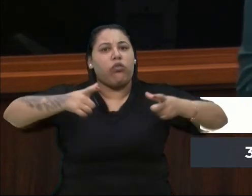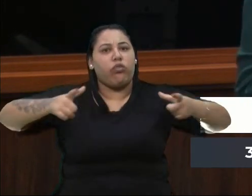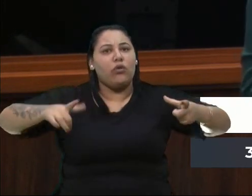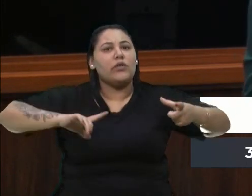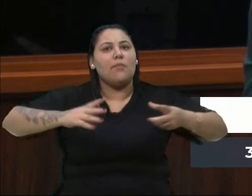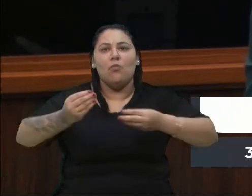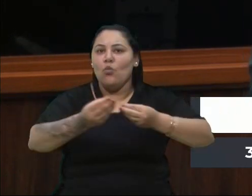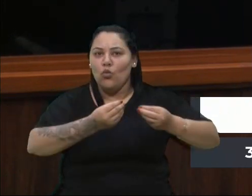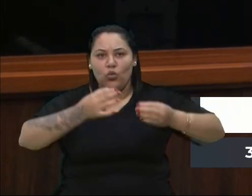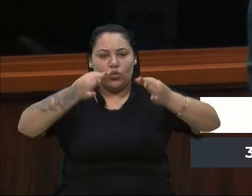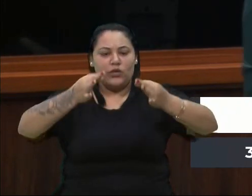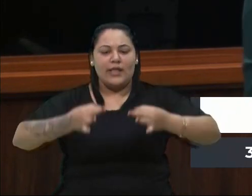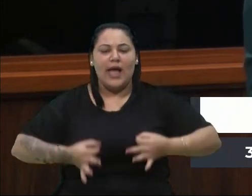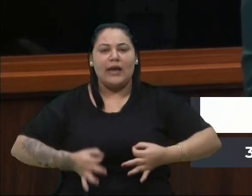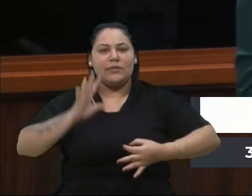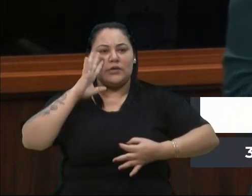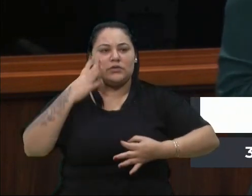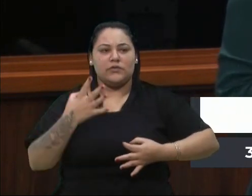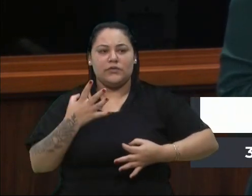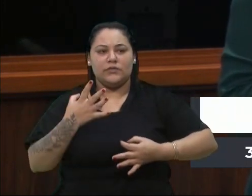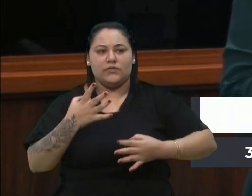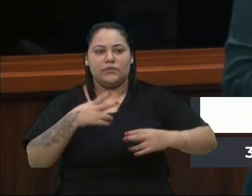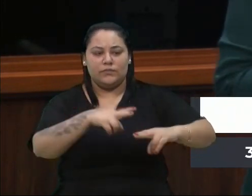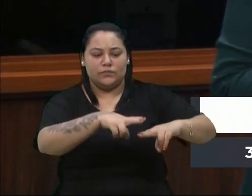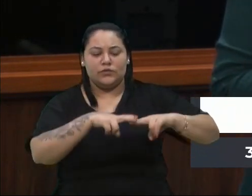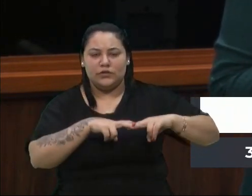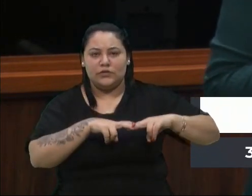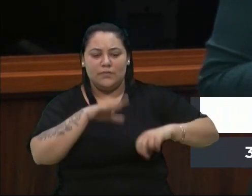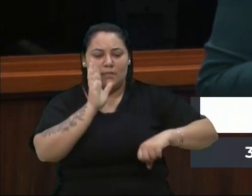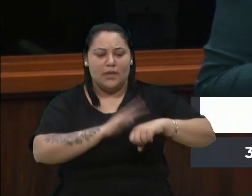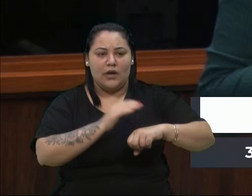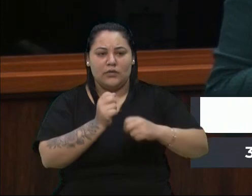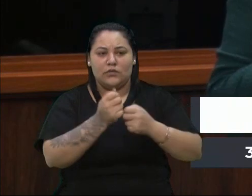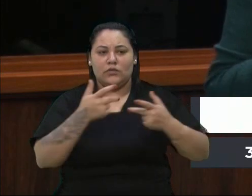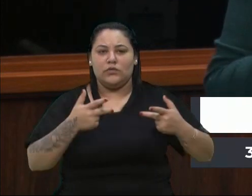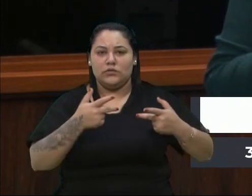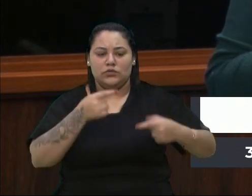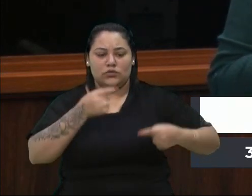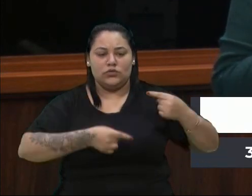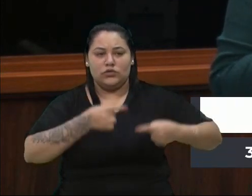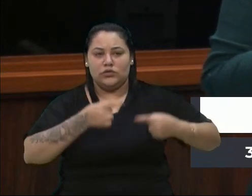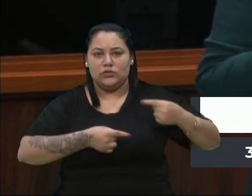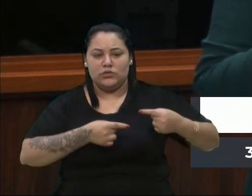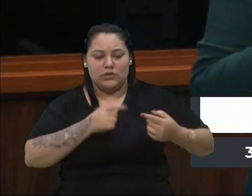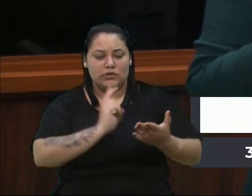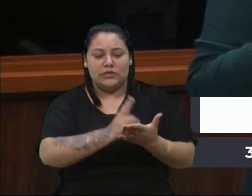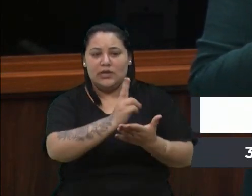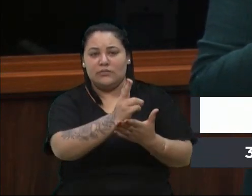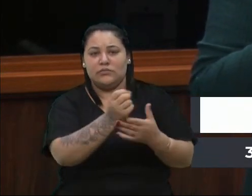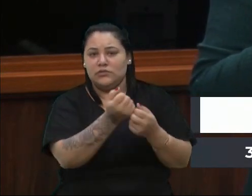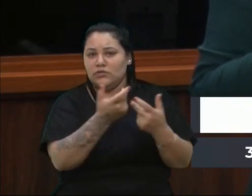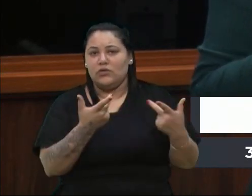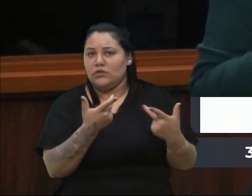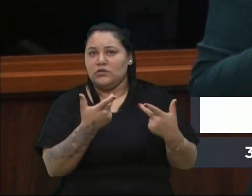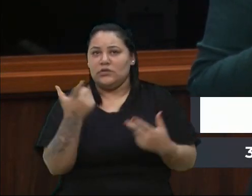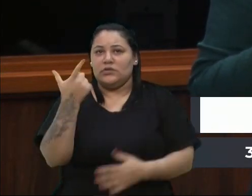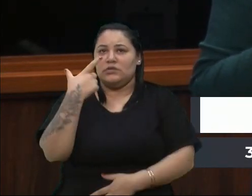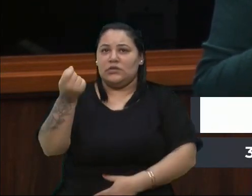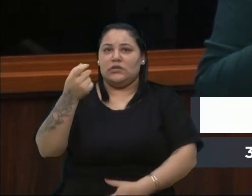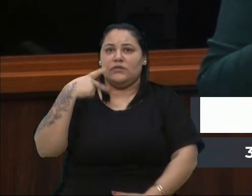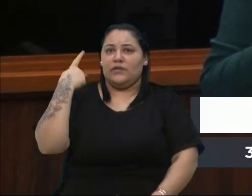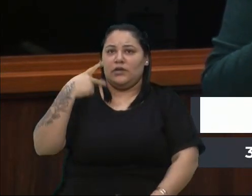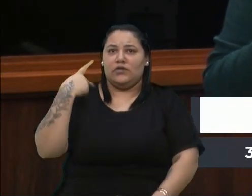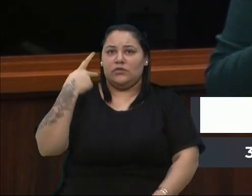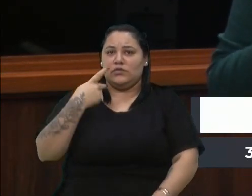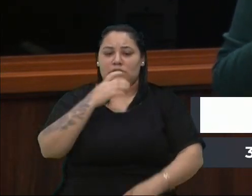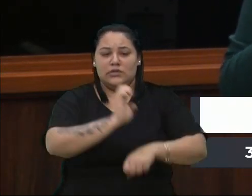que mais coisas foram discutidas. Segundo, e sempre esse argumento, né, da saída da vereadora